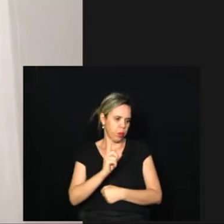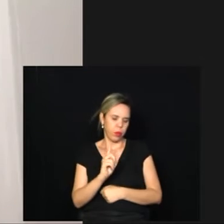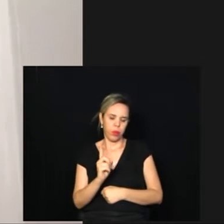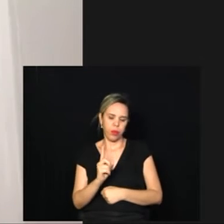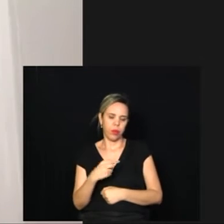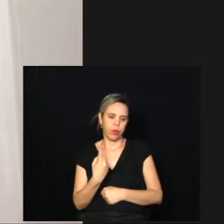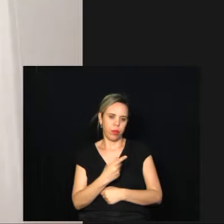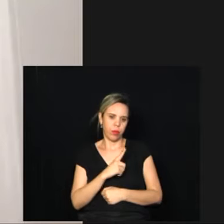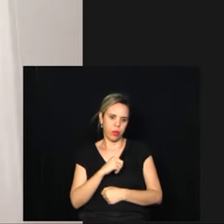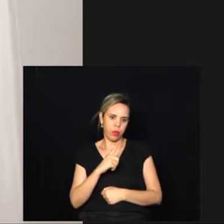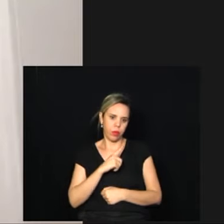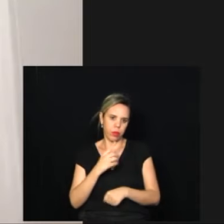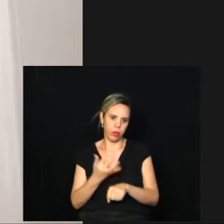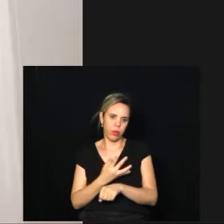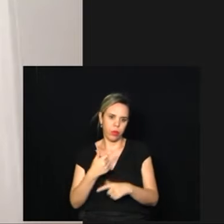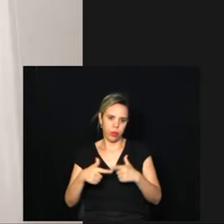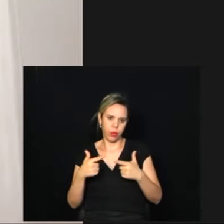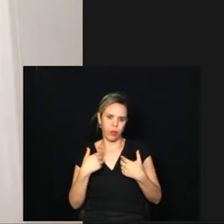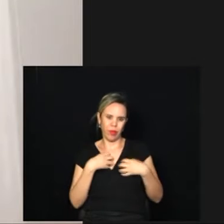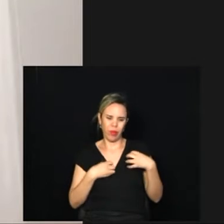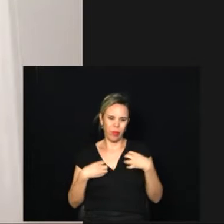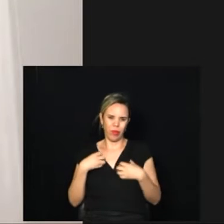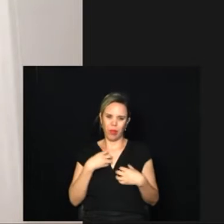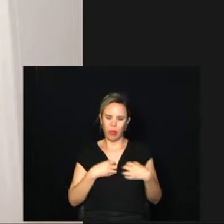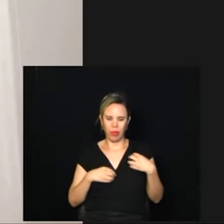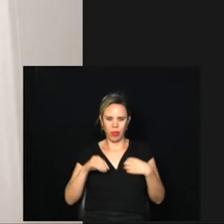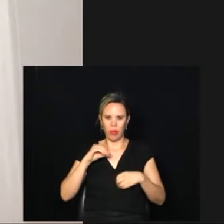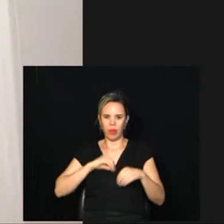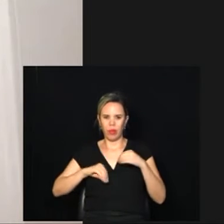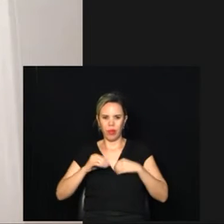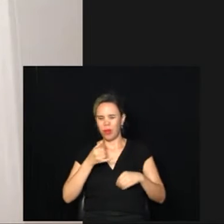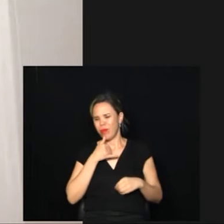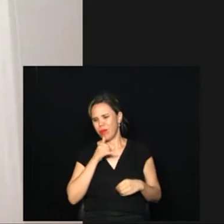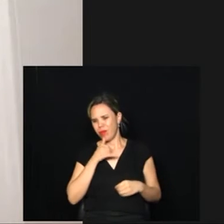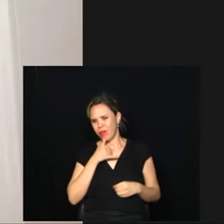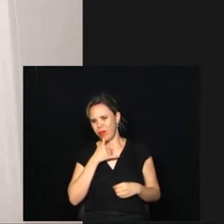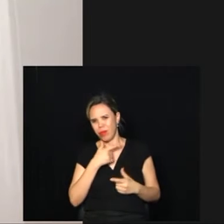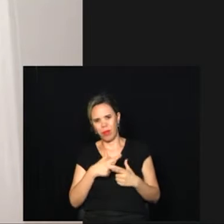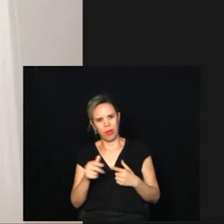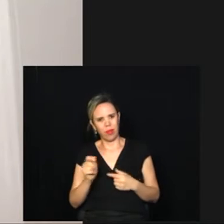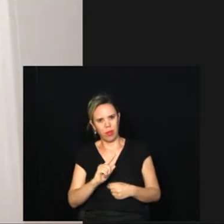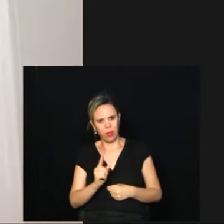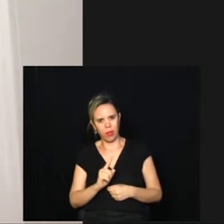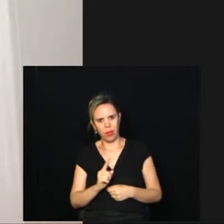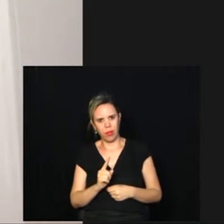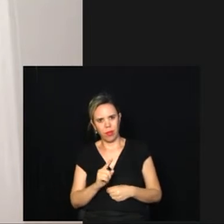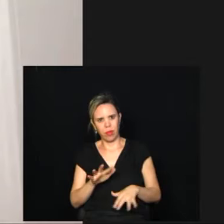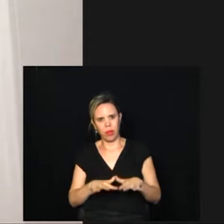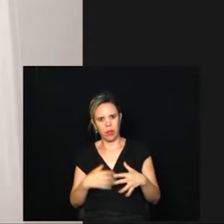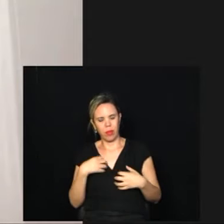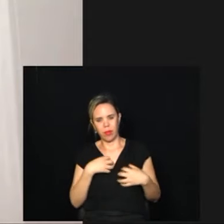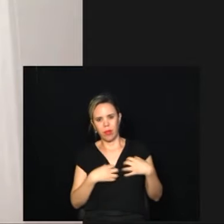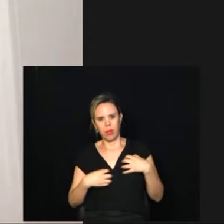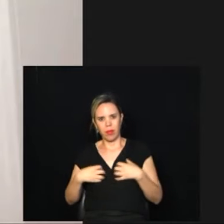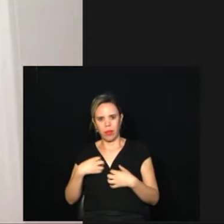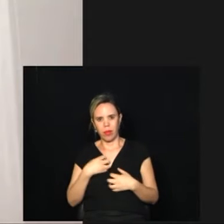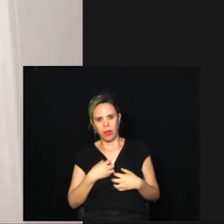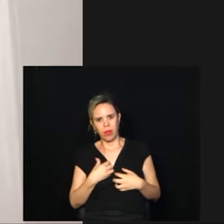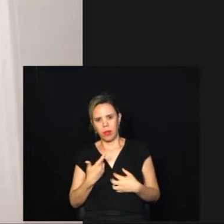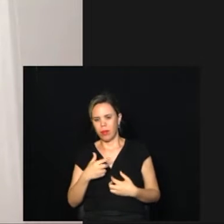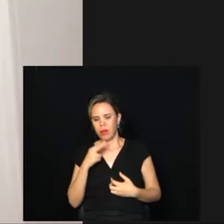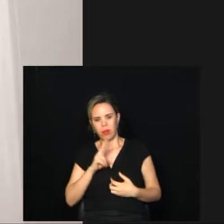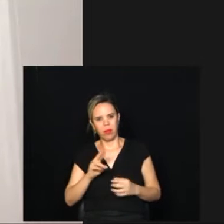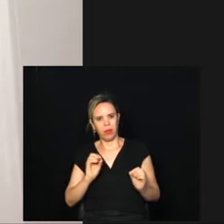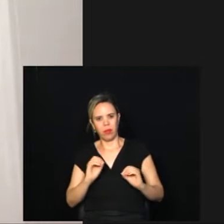Então, para quem estiver passando por uma situação assim, sabe, uma tristeza profunda que não passa, às vezes uma sensação de